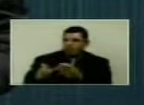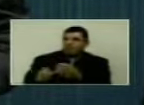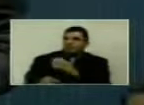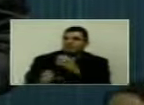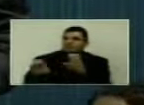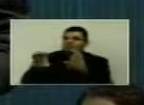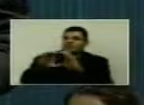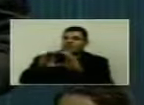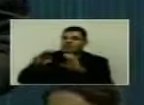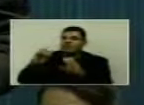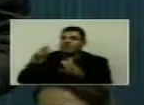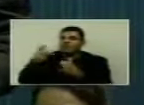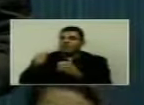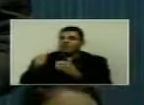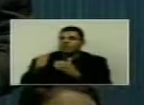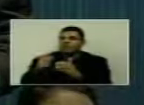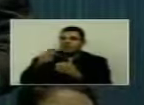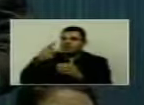cooperativa